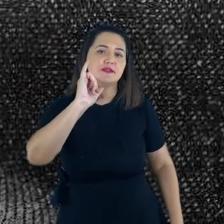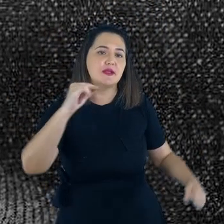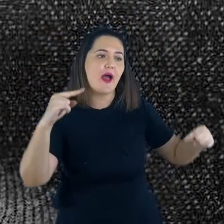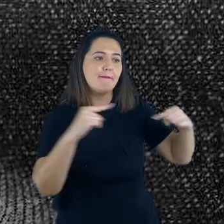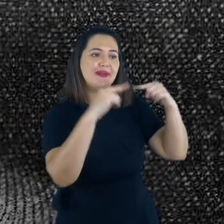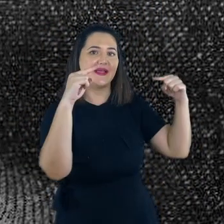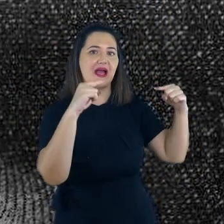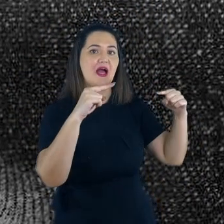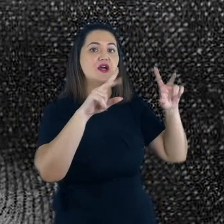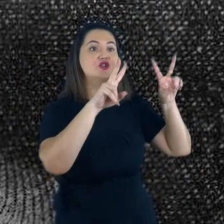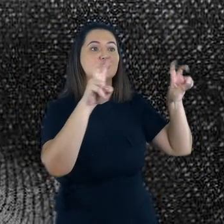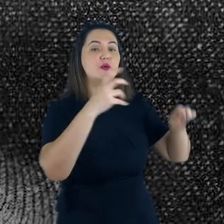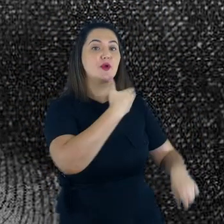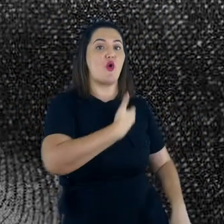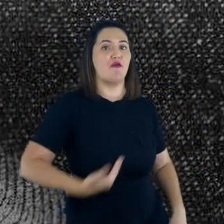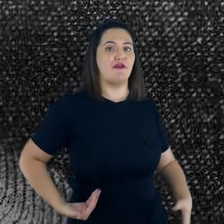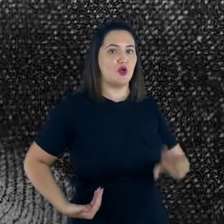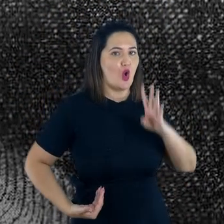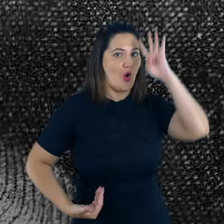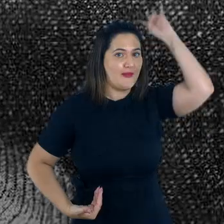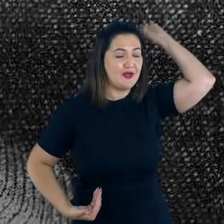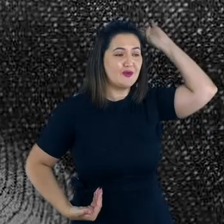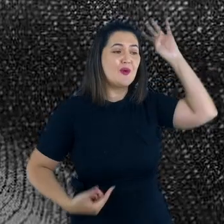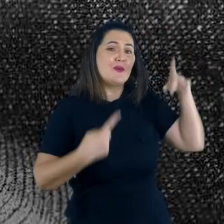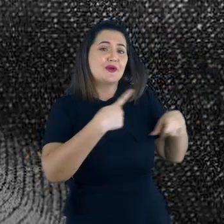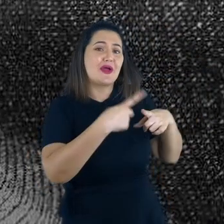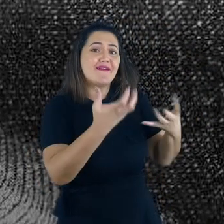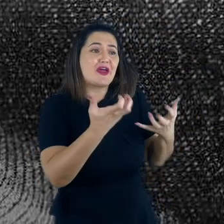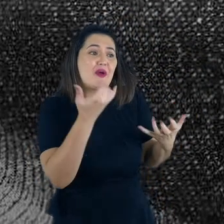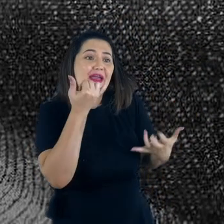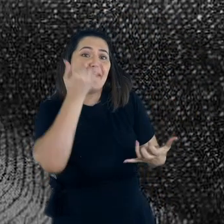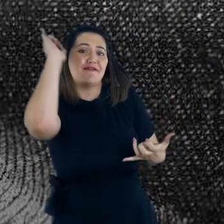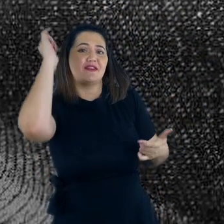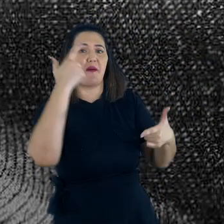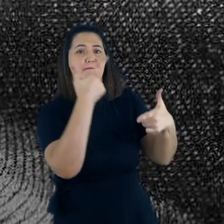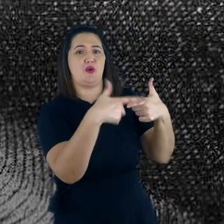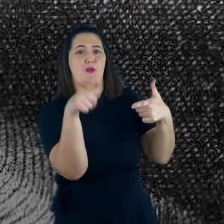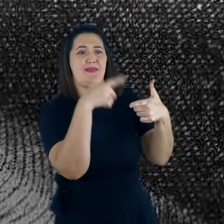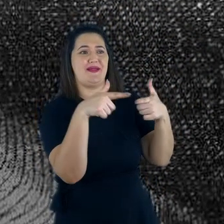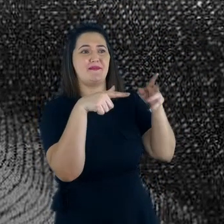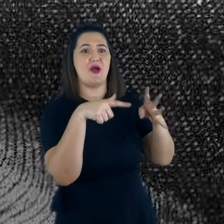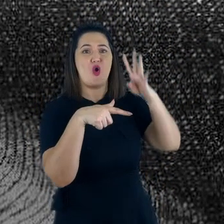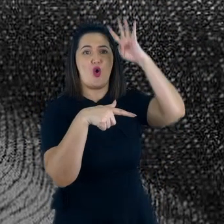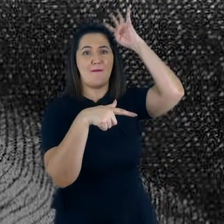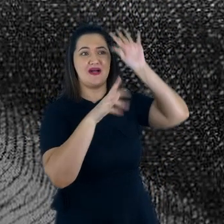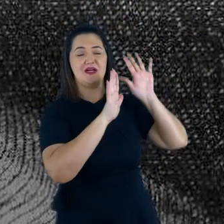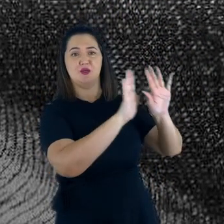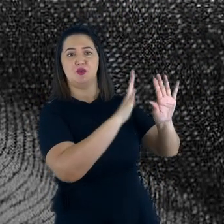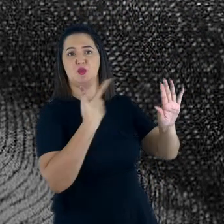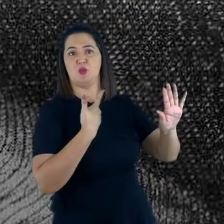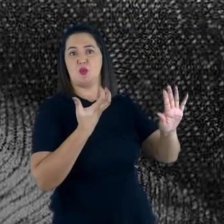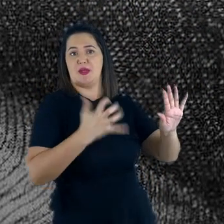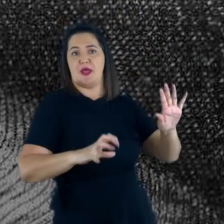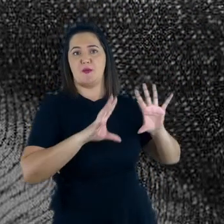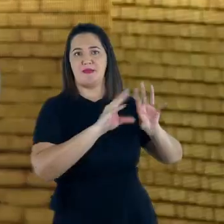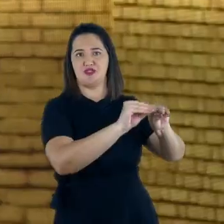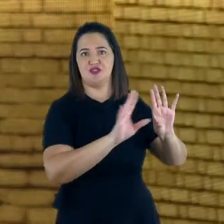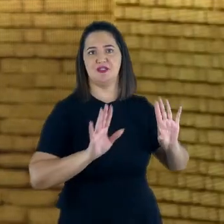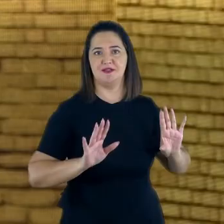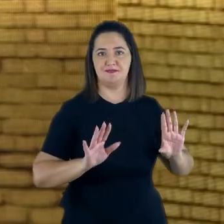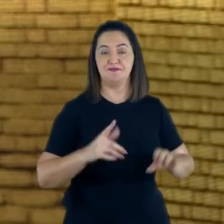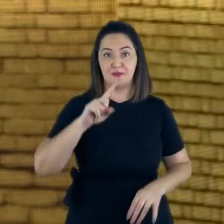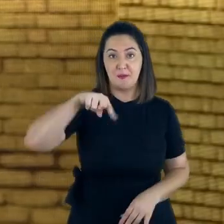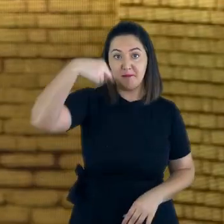Daniel ao Império Romano para não ter problemas com aquele império que estava dominando o mundo em sua época. No próximo